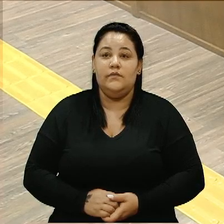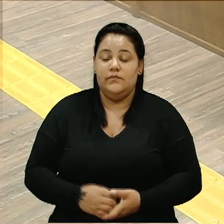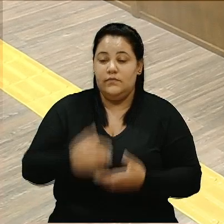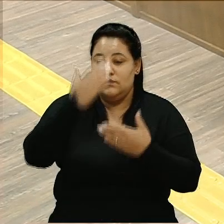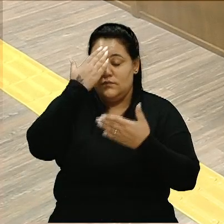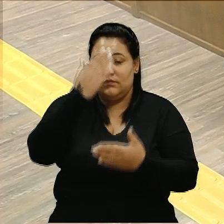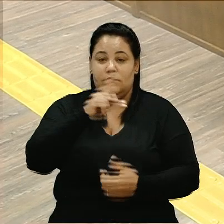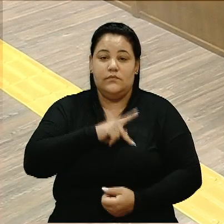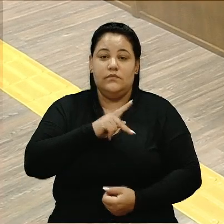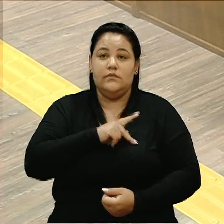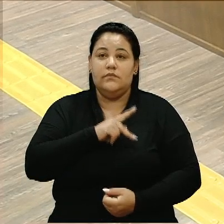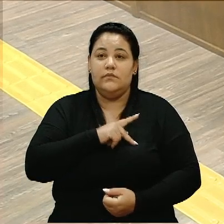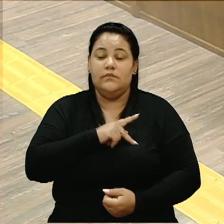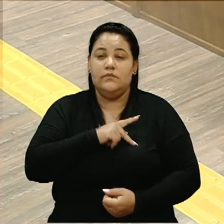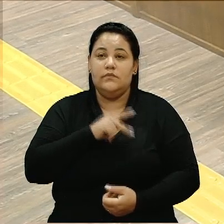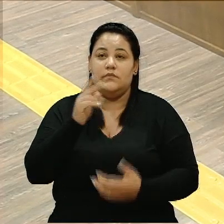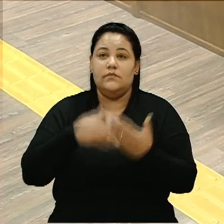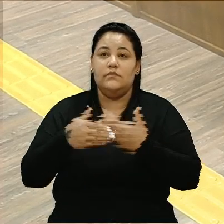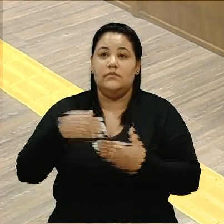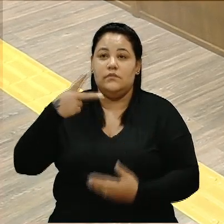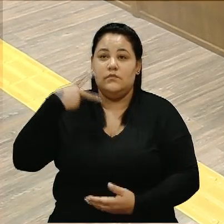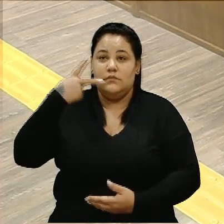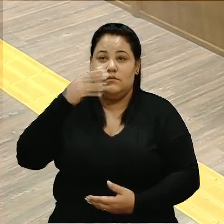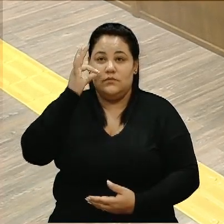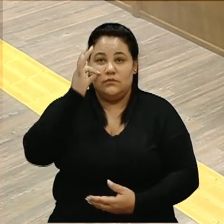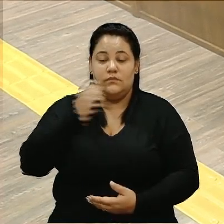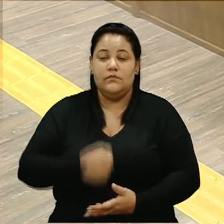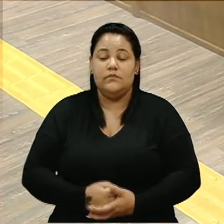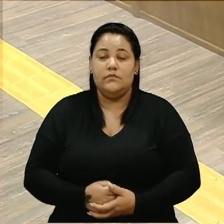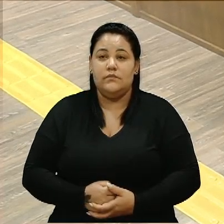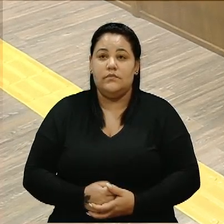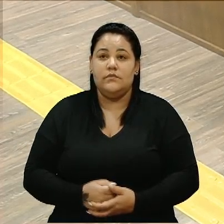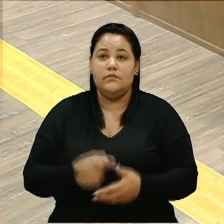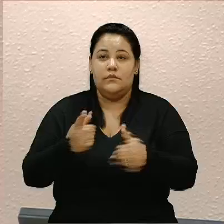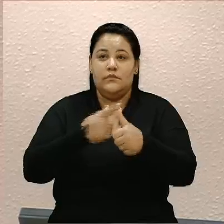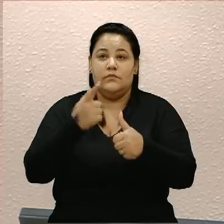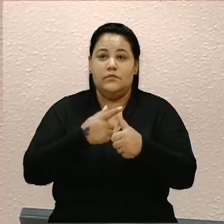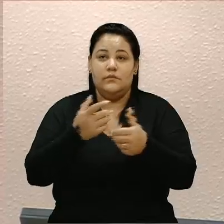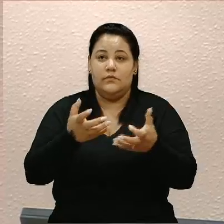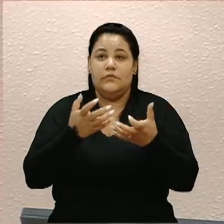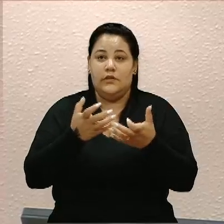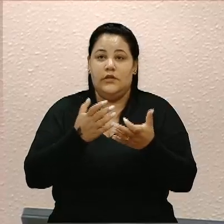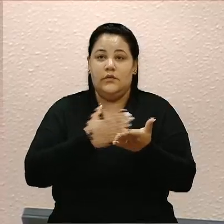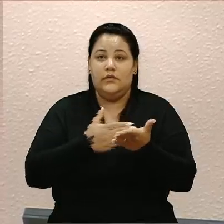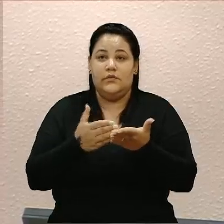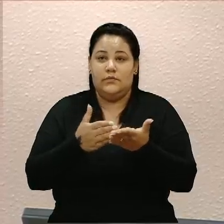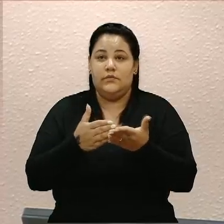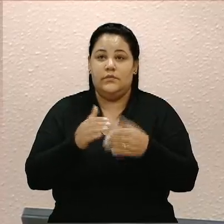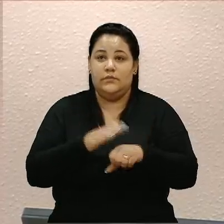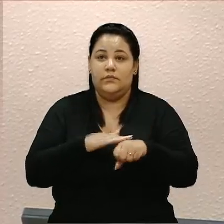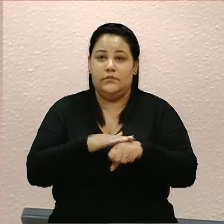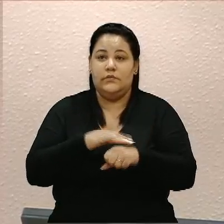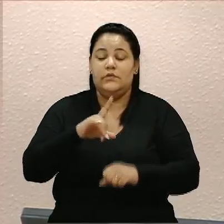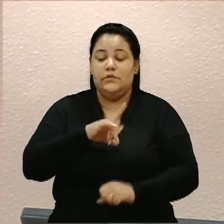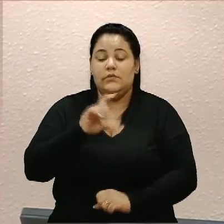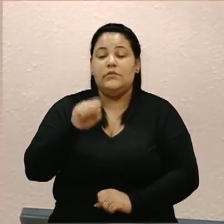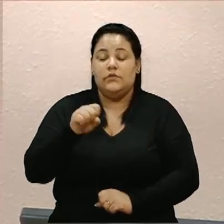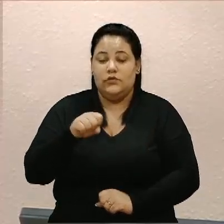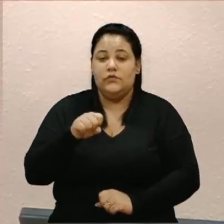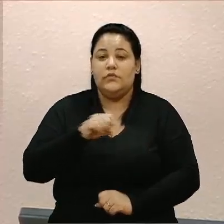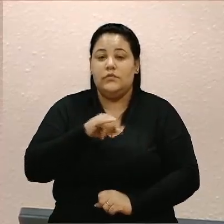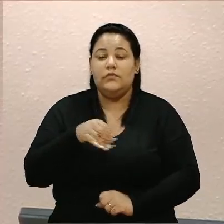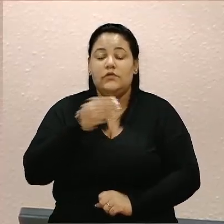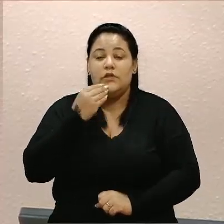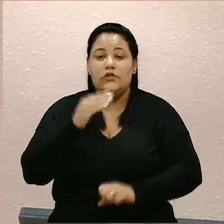Nobres colegas, vereadores e vereadoras. Então, primeiramente, iniciar dialogando com o vereador Daniel Santos. Sim, tive a oportunidade de